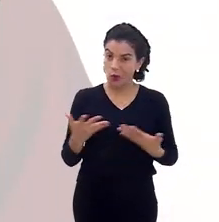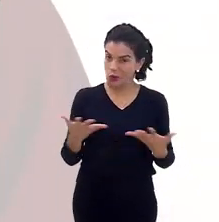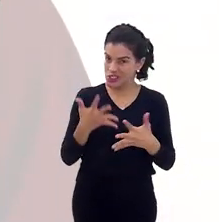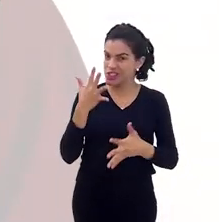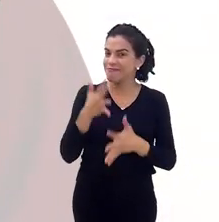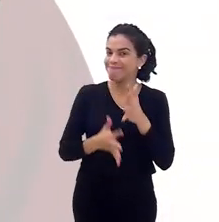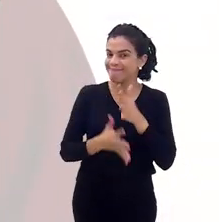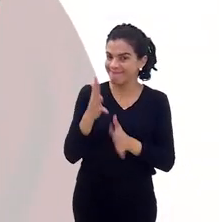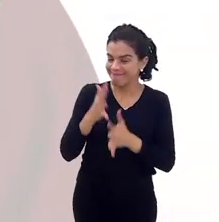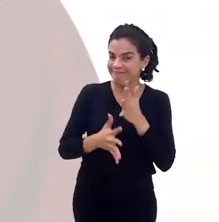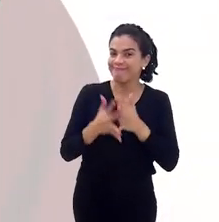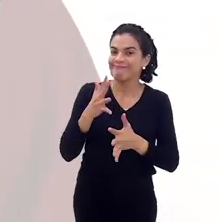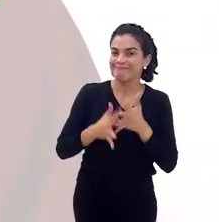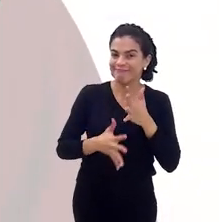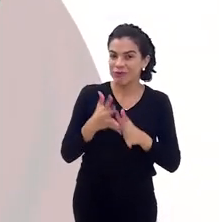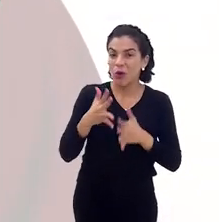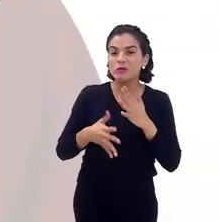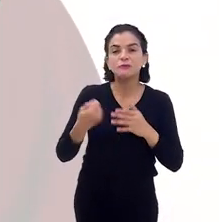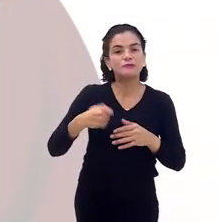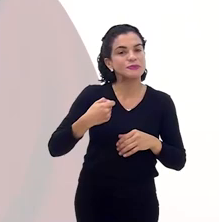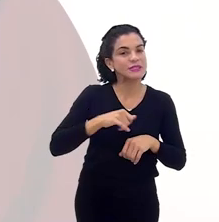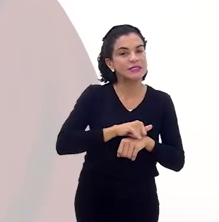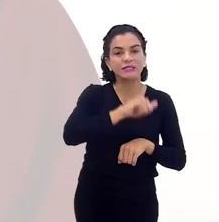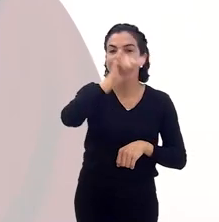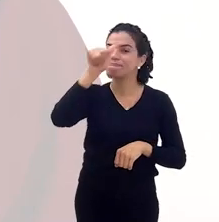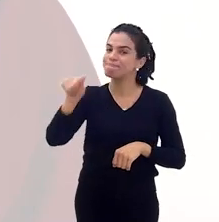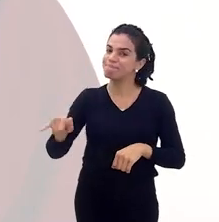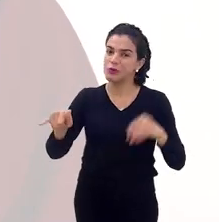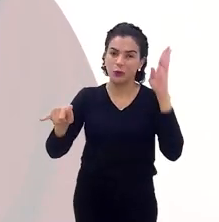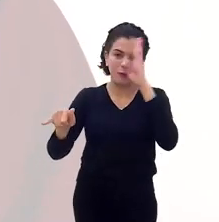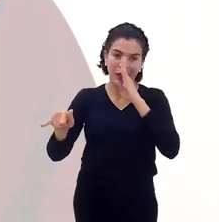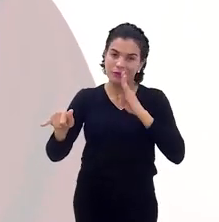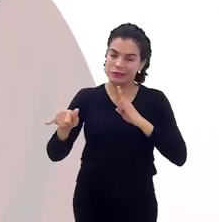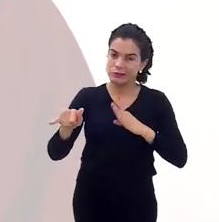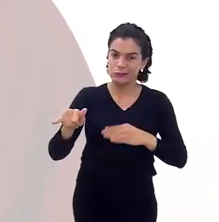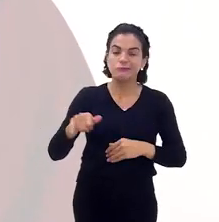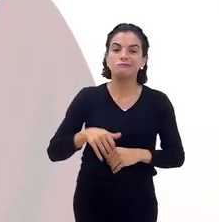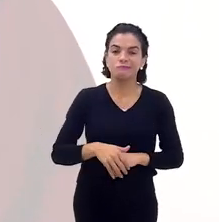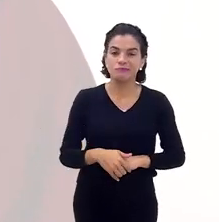está mais complicado. Hoje teria que sair do Brasil, né?